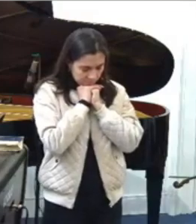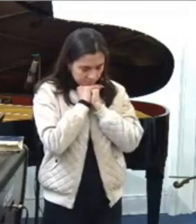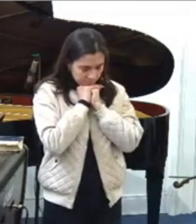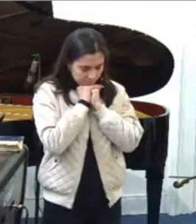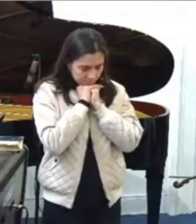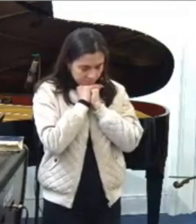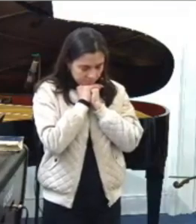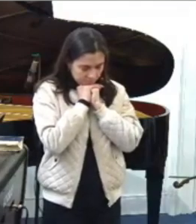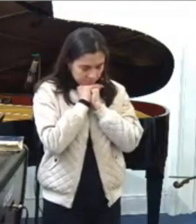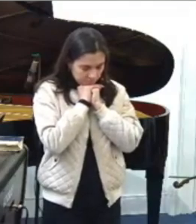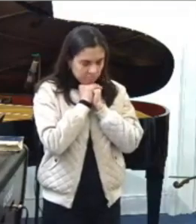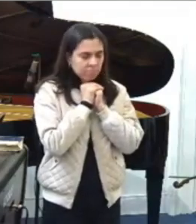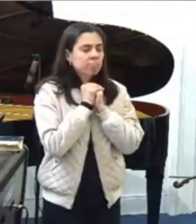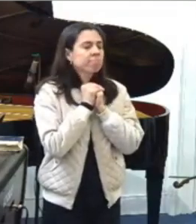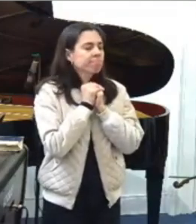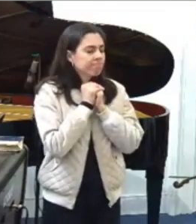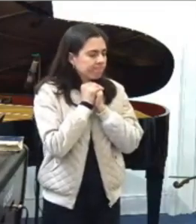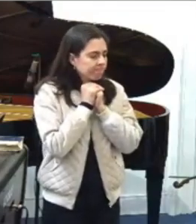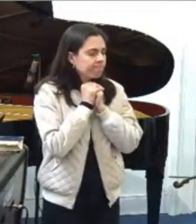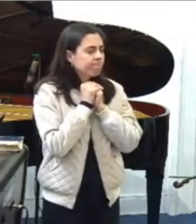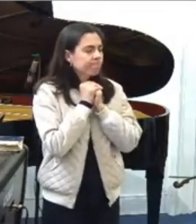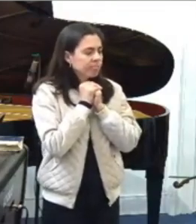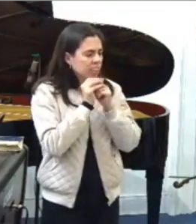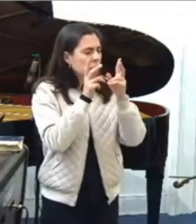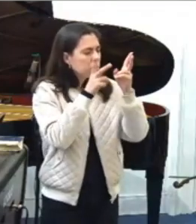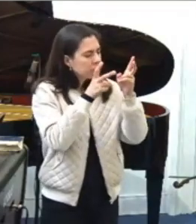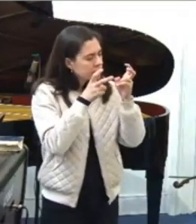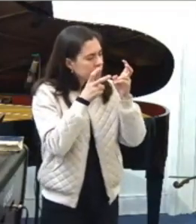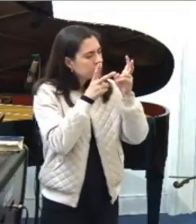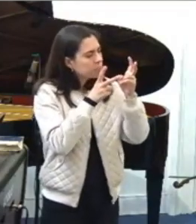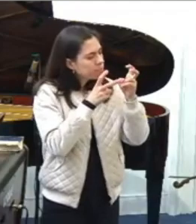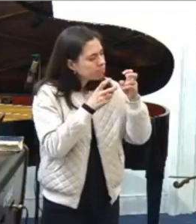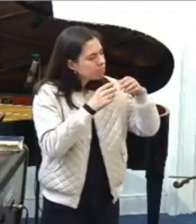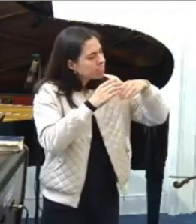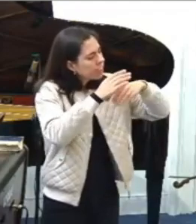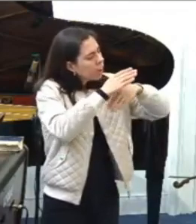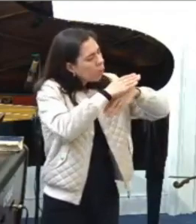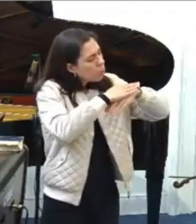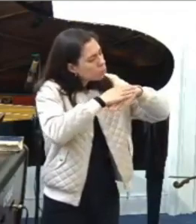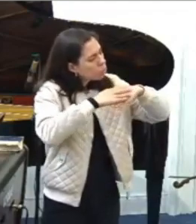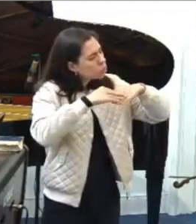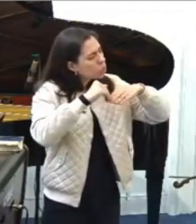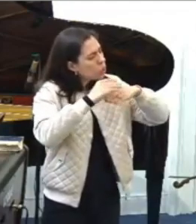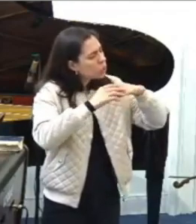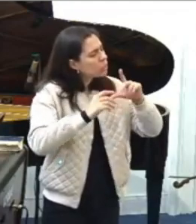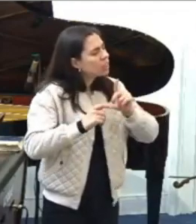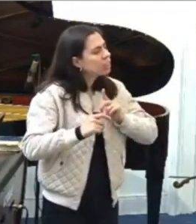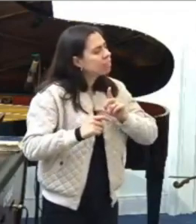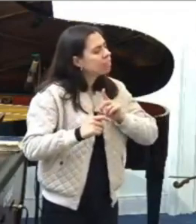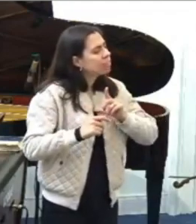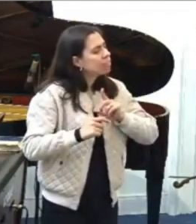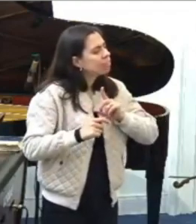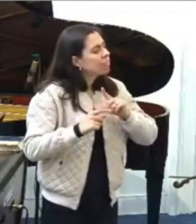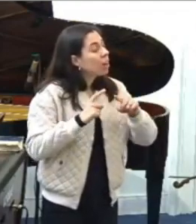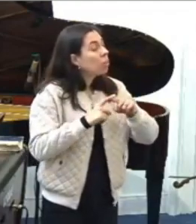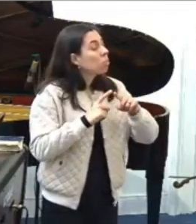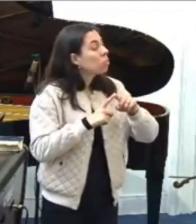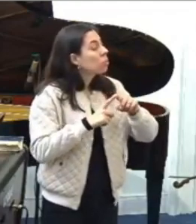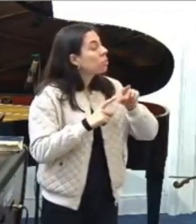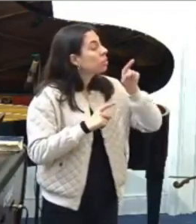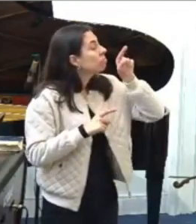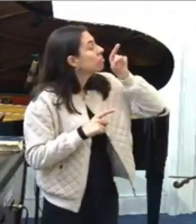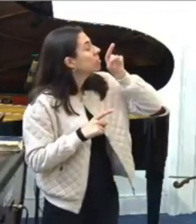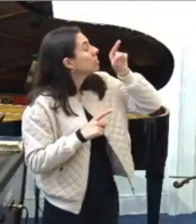Que consolo, Senhor, para nós é saber que o Senhor reina, é saber